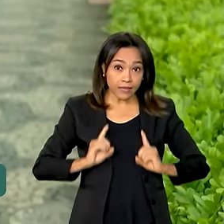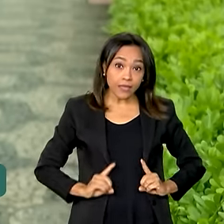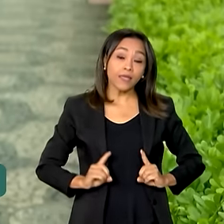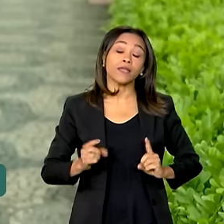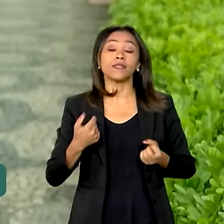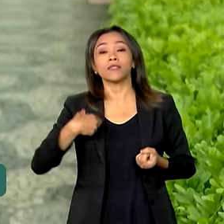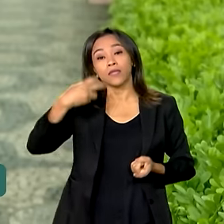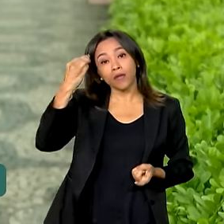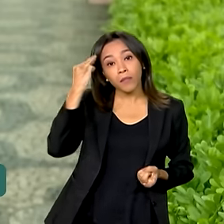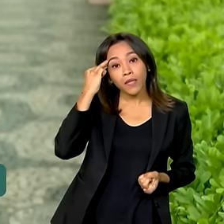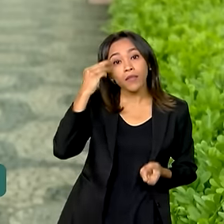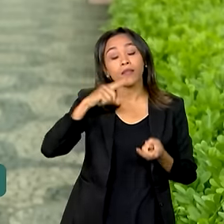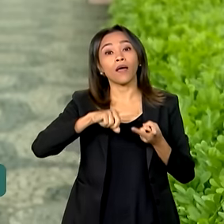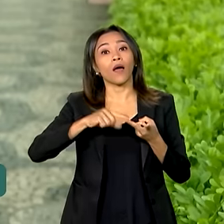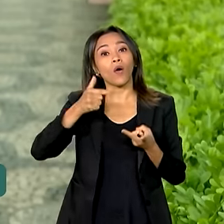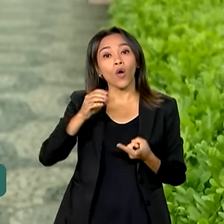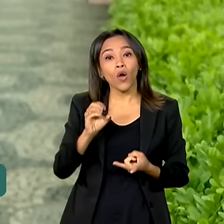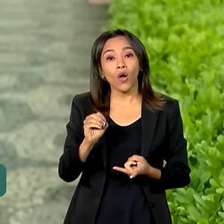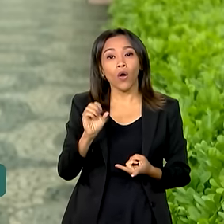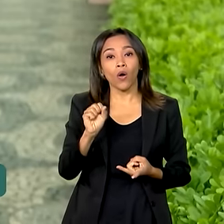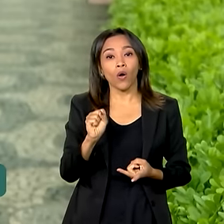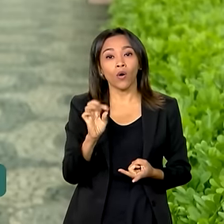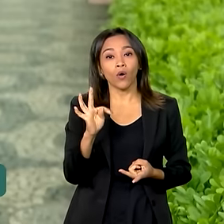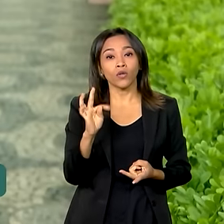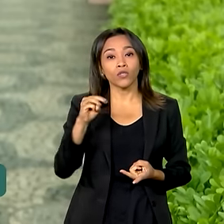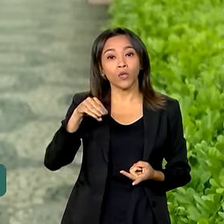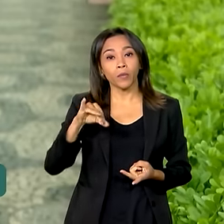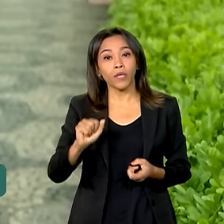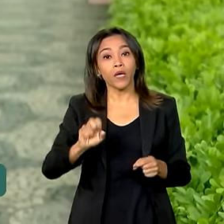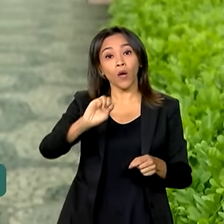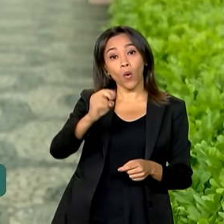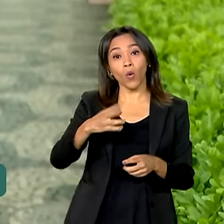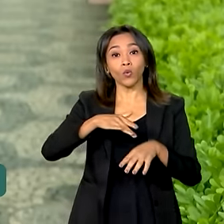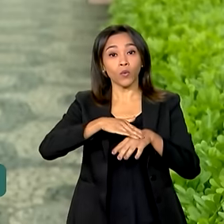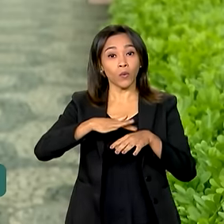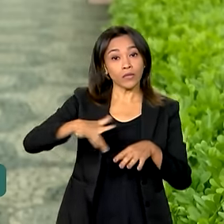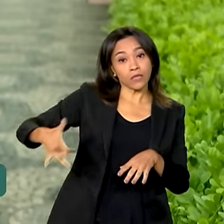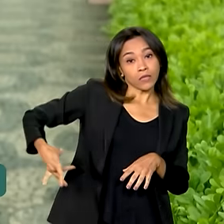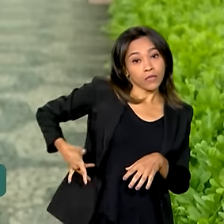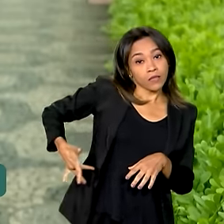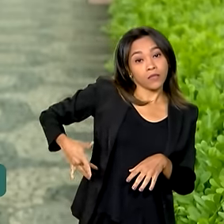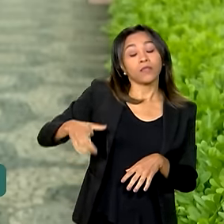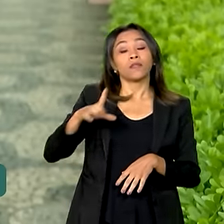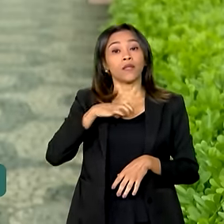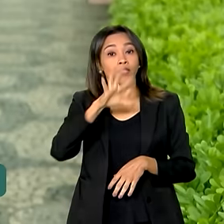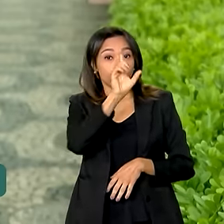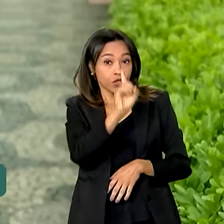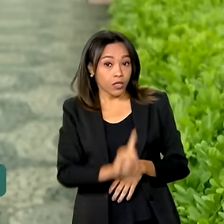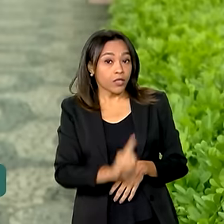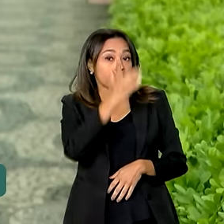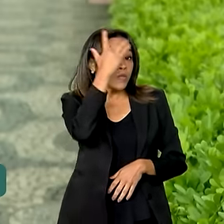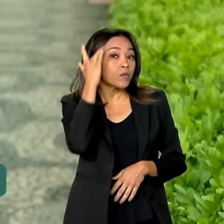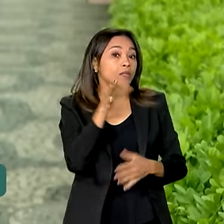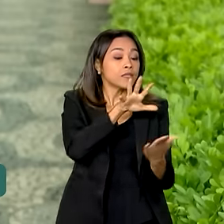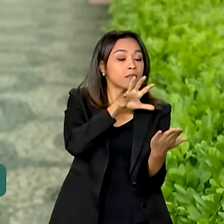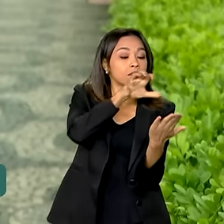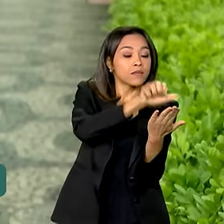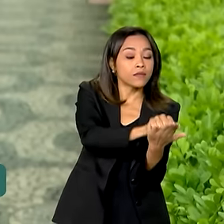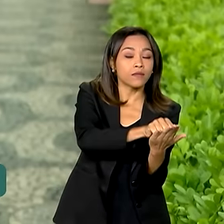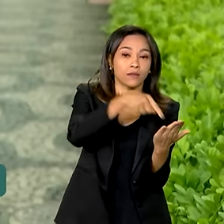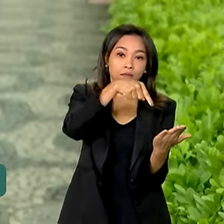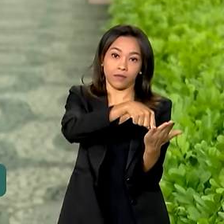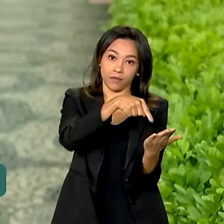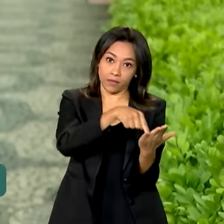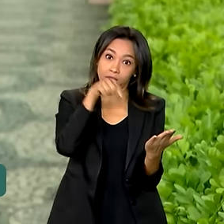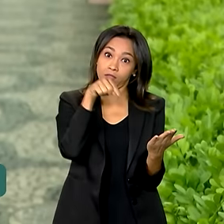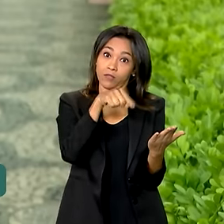física, mental, ostomia ou doença renal crônica. Tem direito ao passe livre pessoas inscritas no Cadastro Nacional